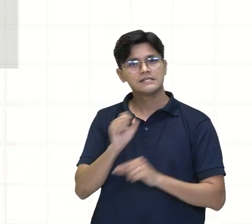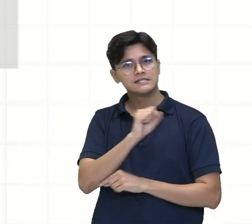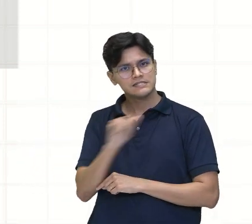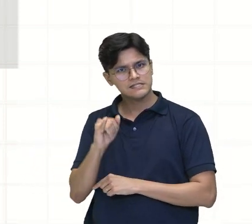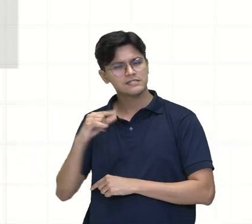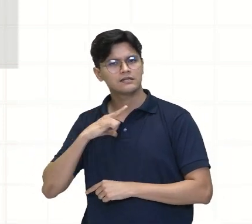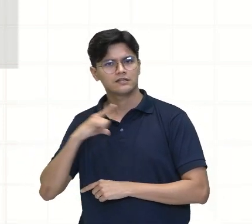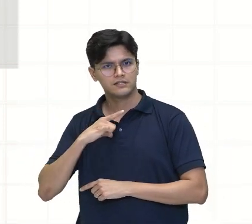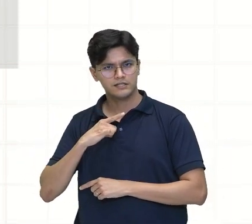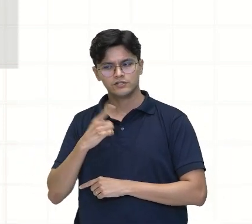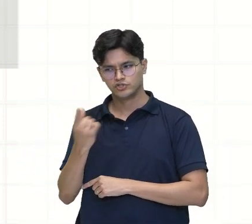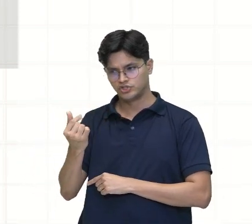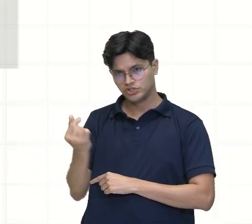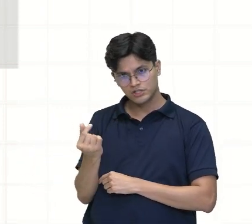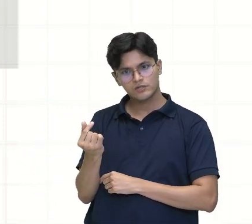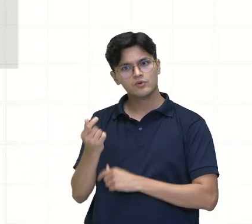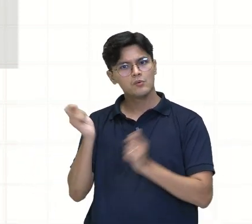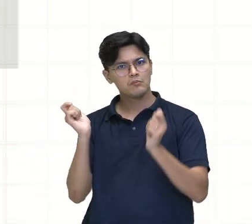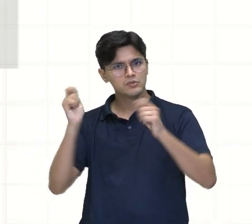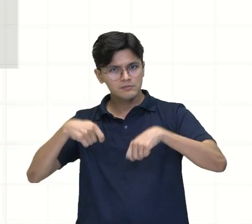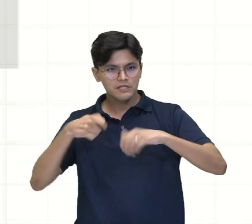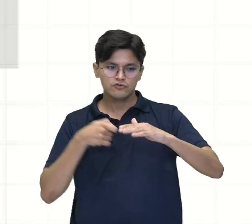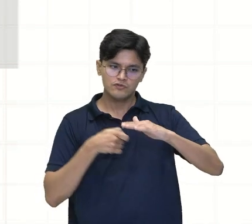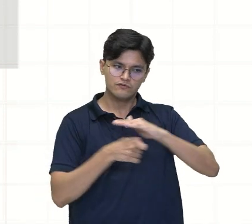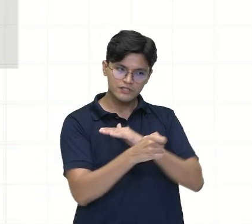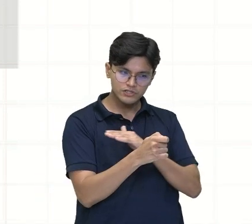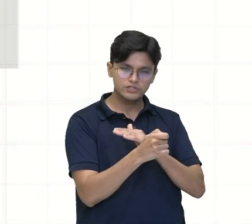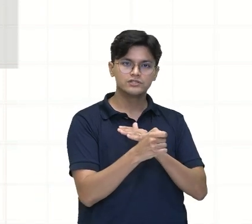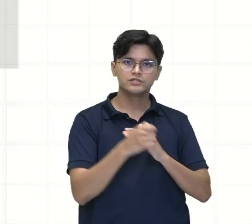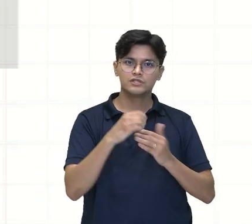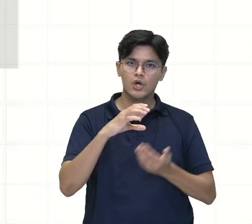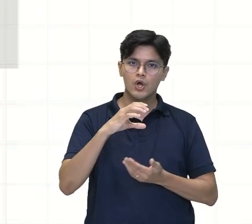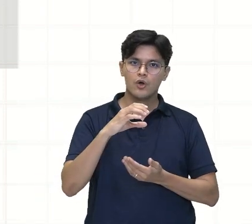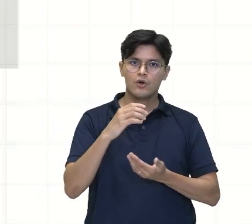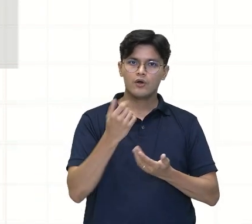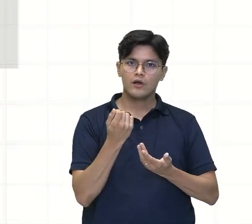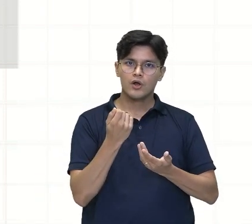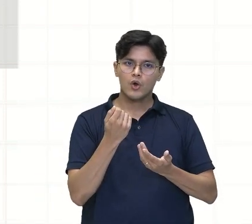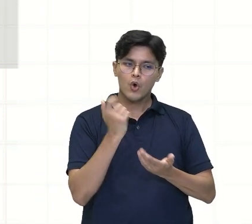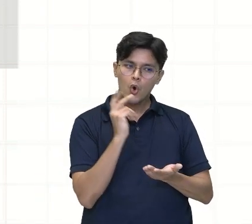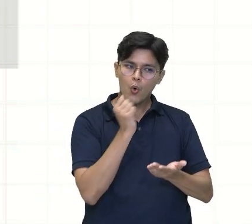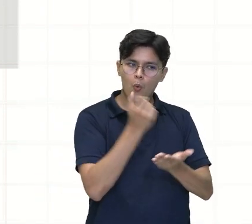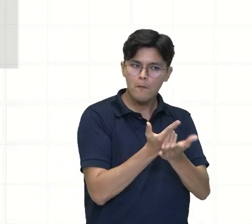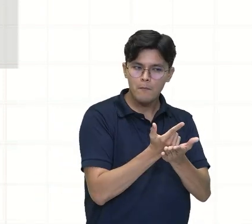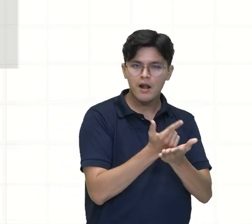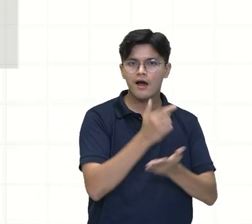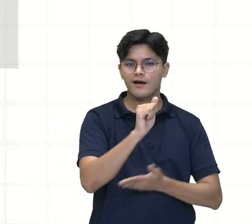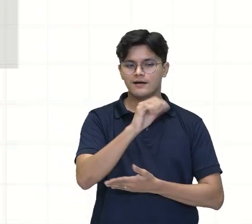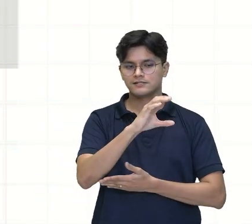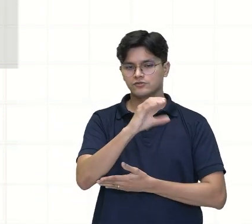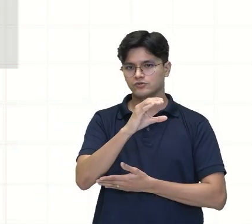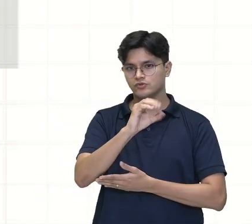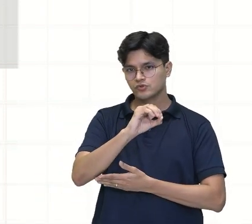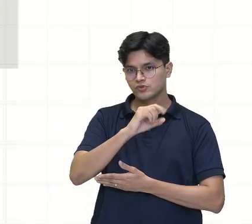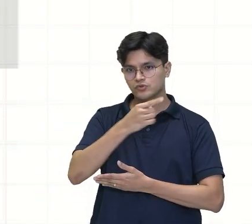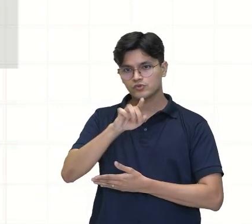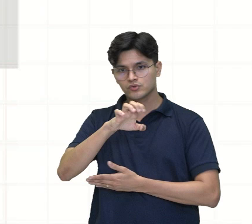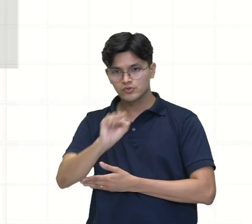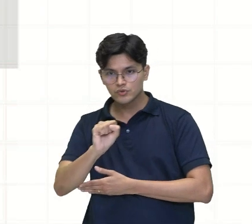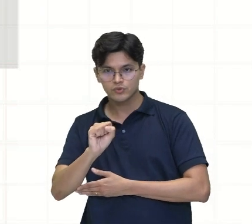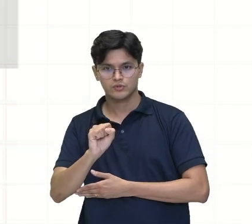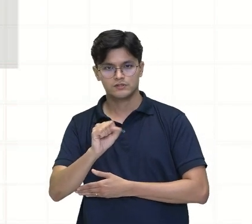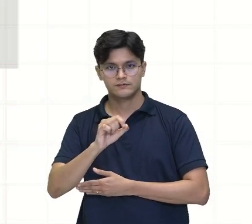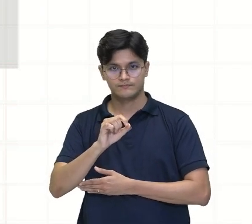das ações, por exemplo, certo? Bem, isso provocou ali um aumento acirrado da concorrência entre